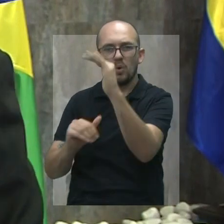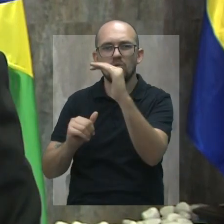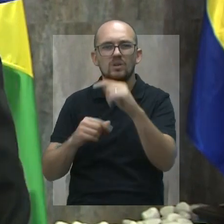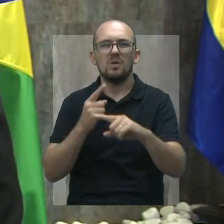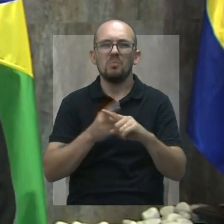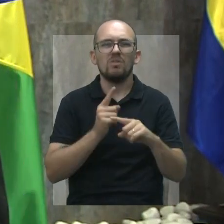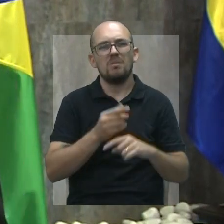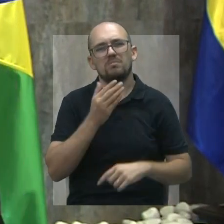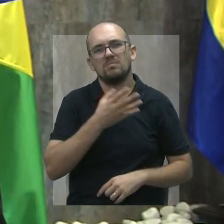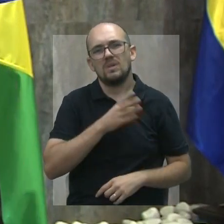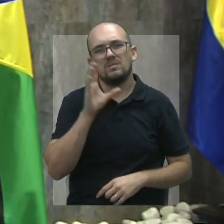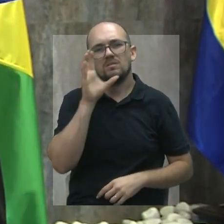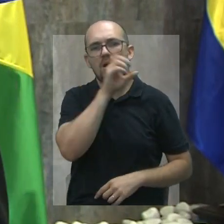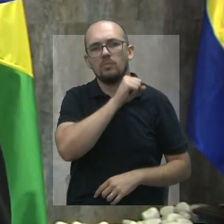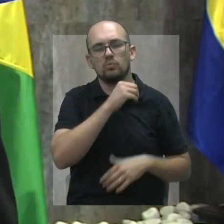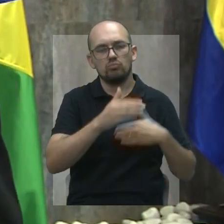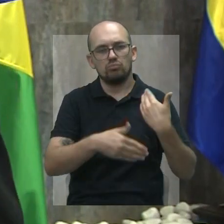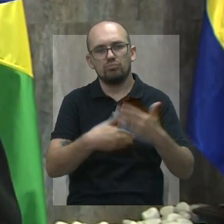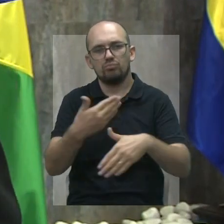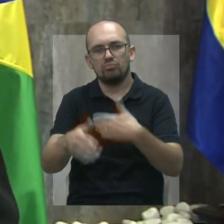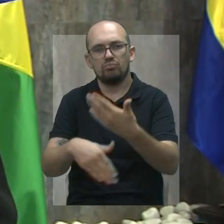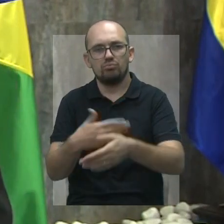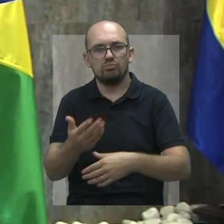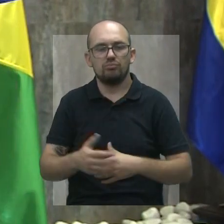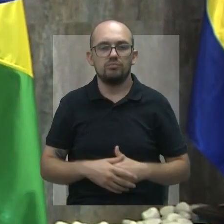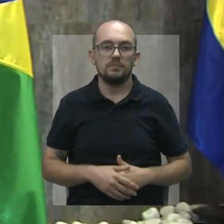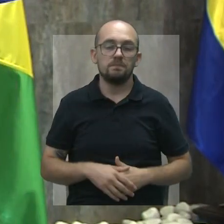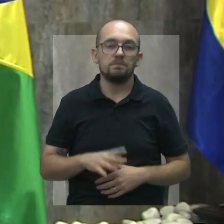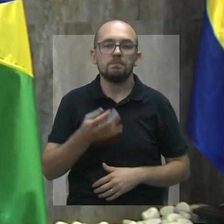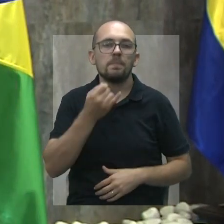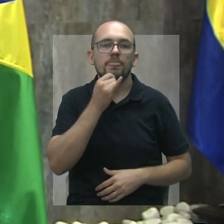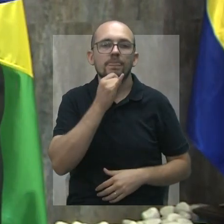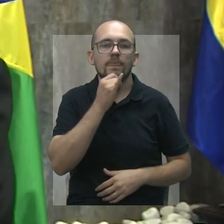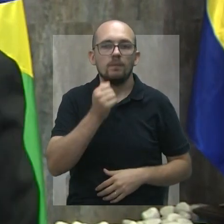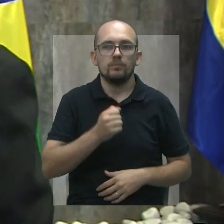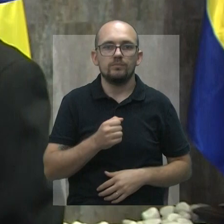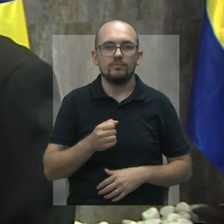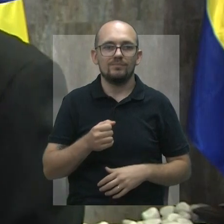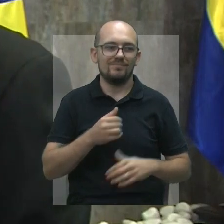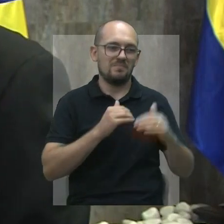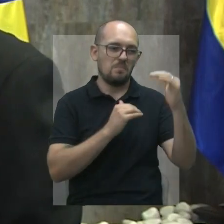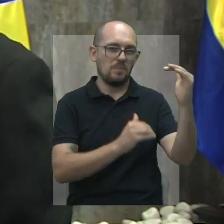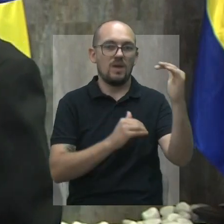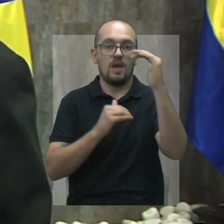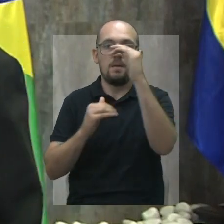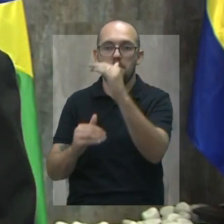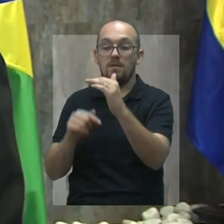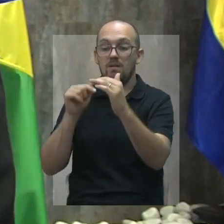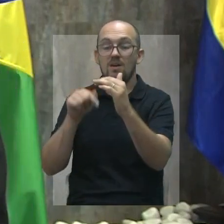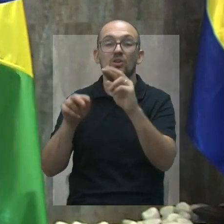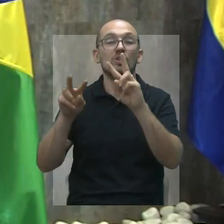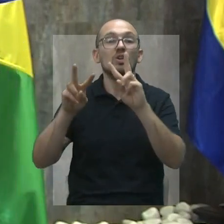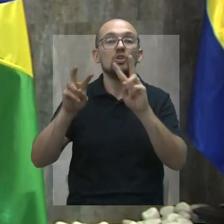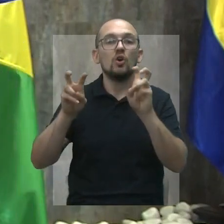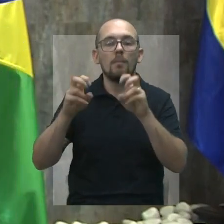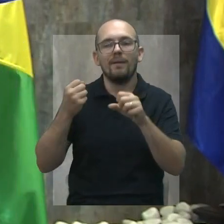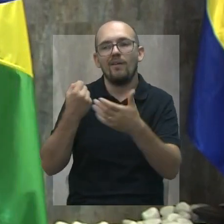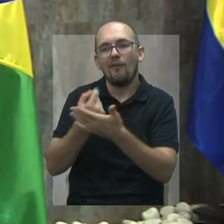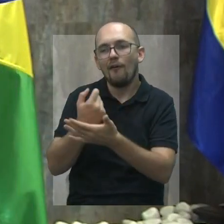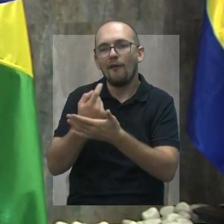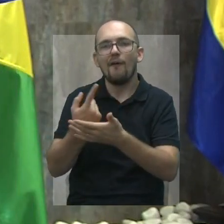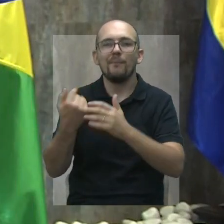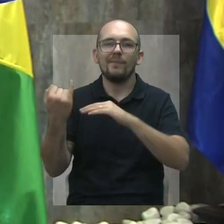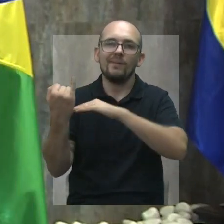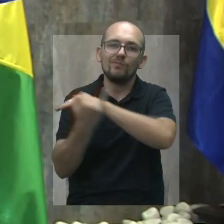agilidade para os processos e a tramitação da casa. Por exemplo, o segundo bloco, que fala de aquisição, construção e